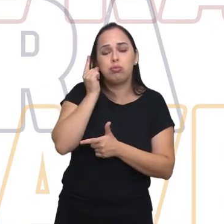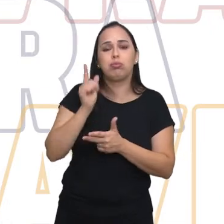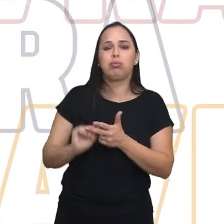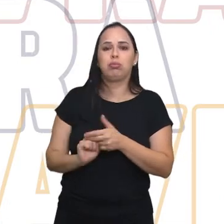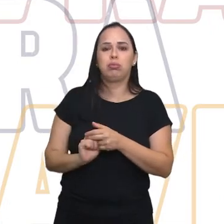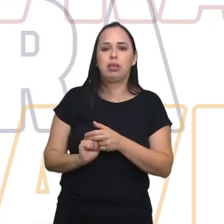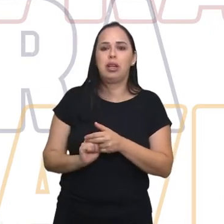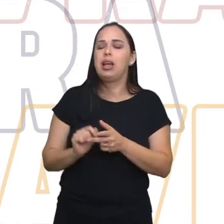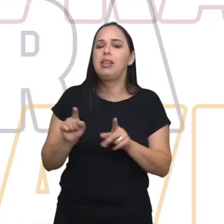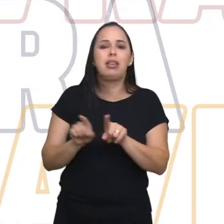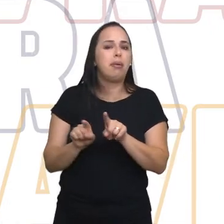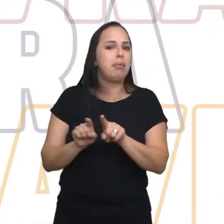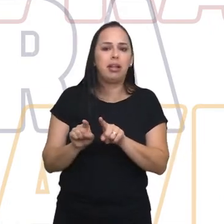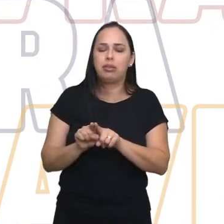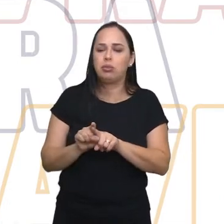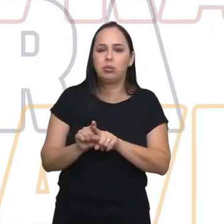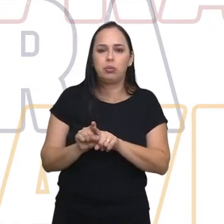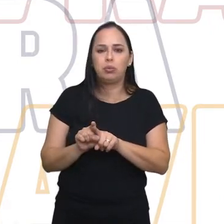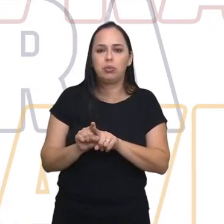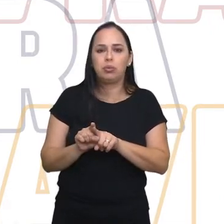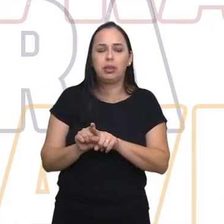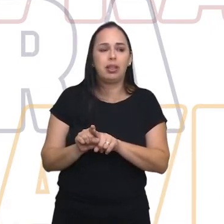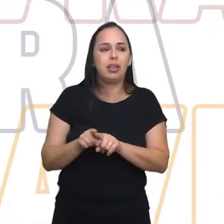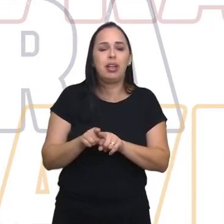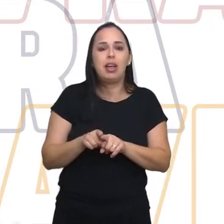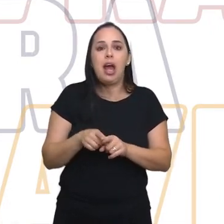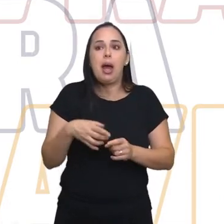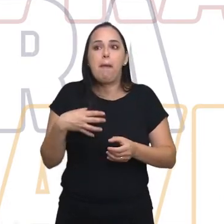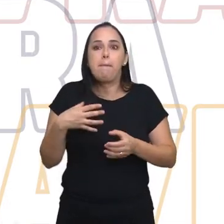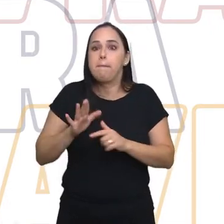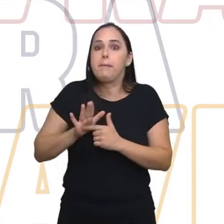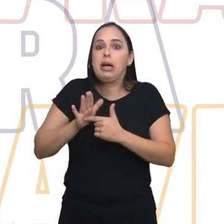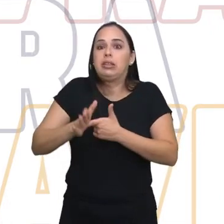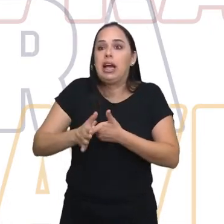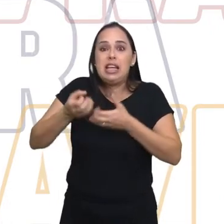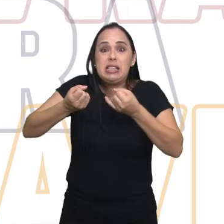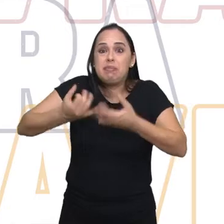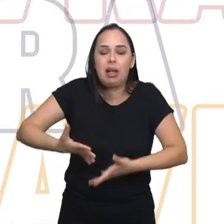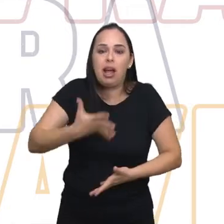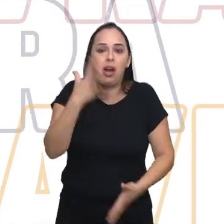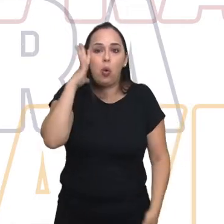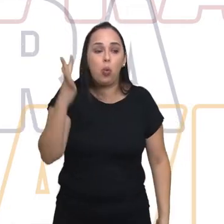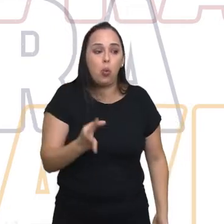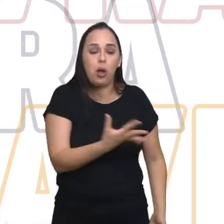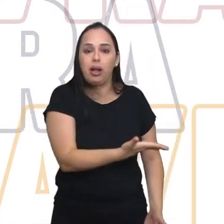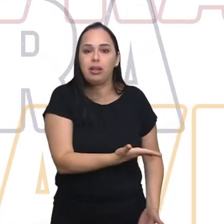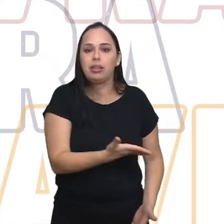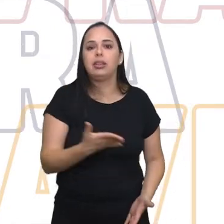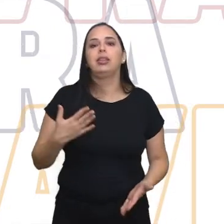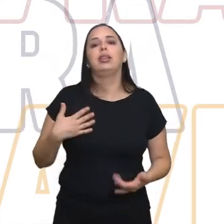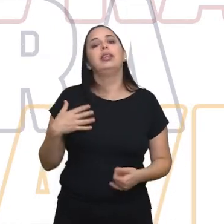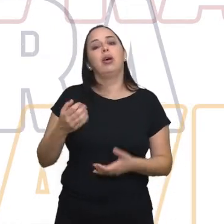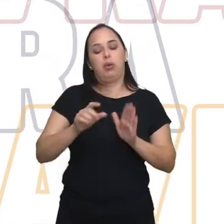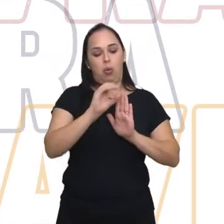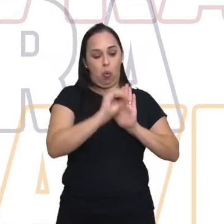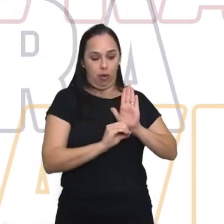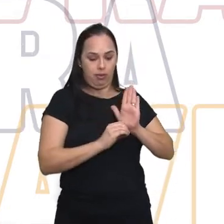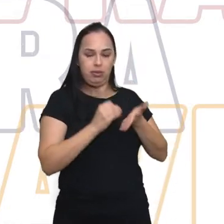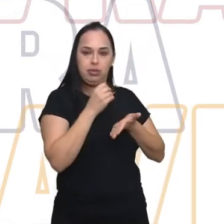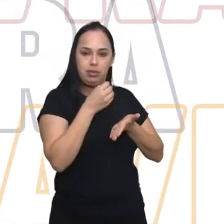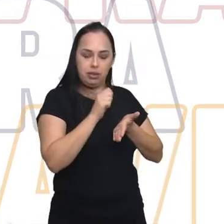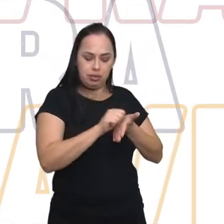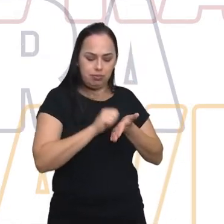audição, ele não sabia se expressar, ele tinha dificuldade. E escrevi que ele tinha, e